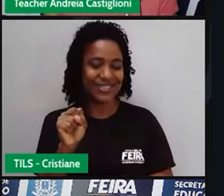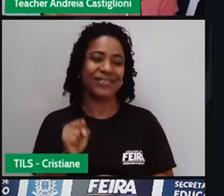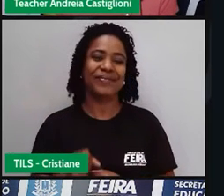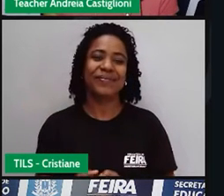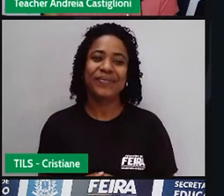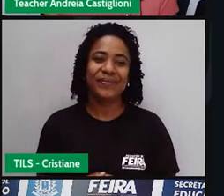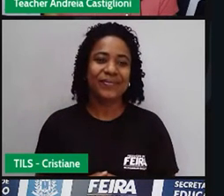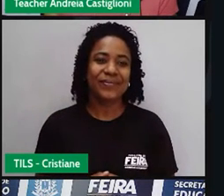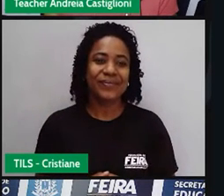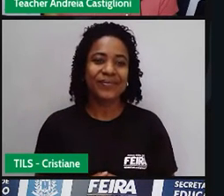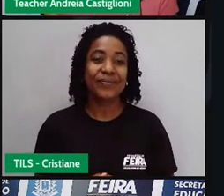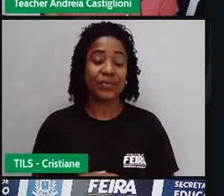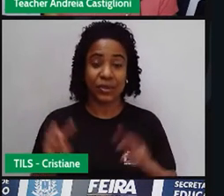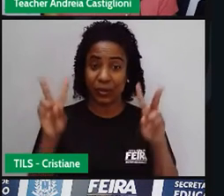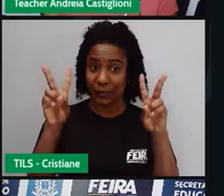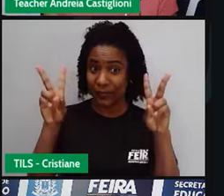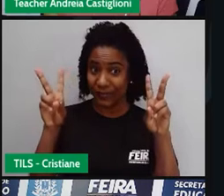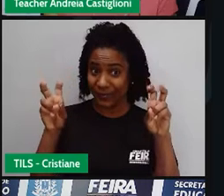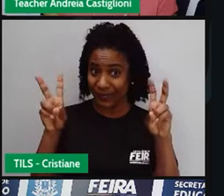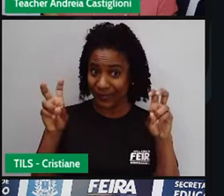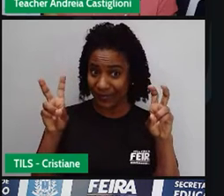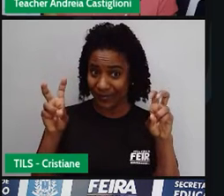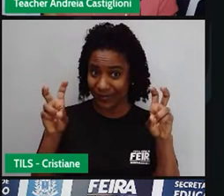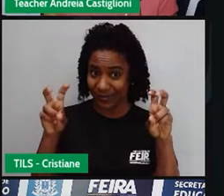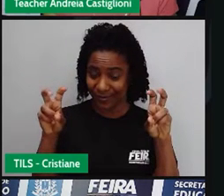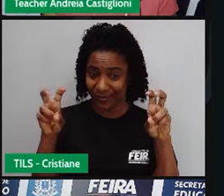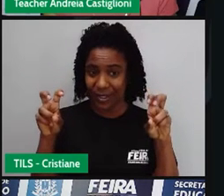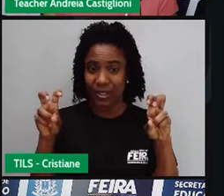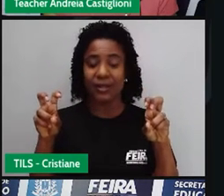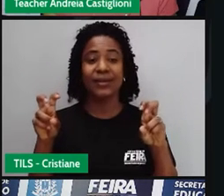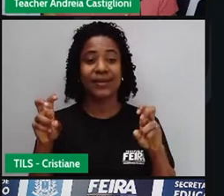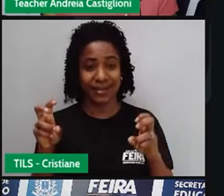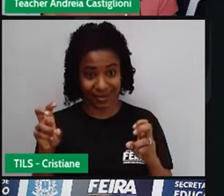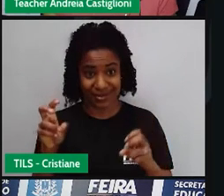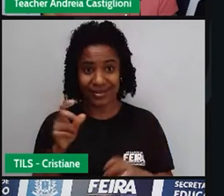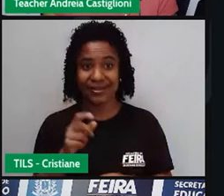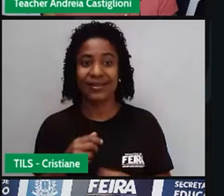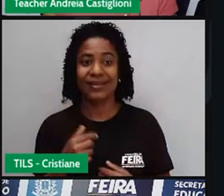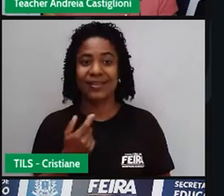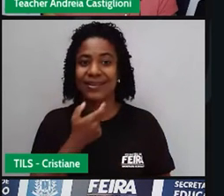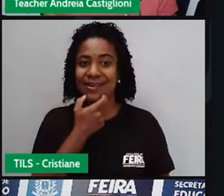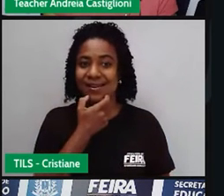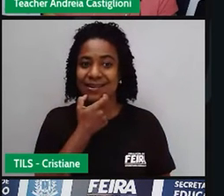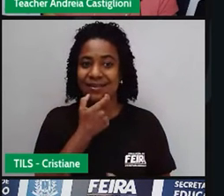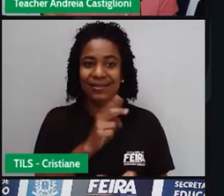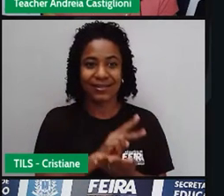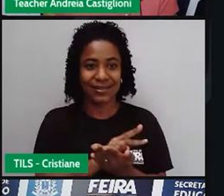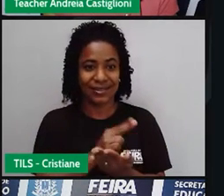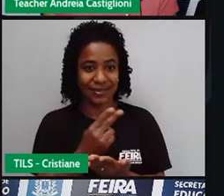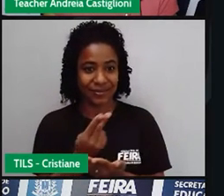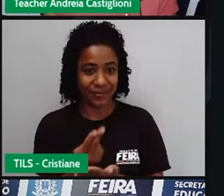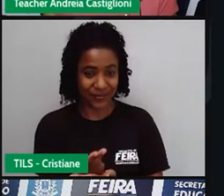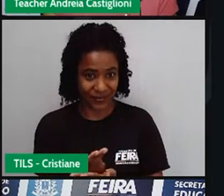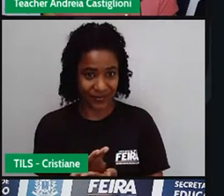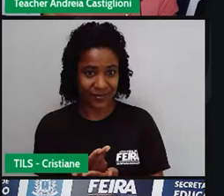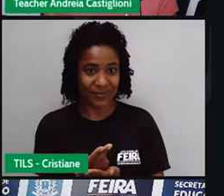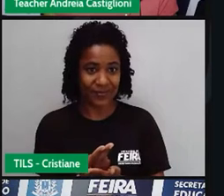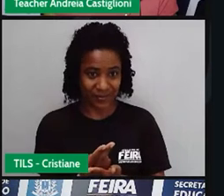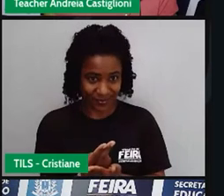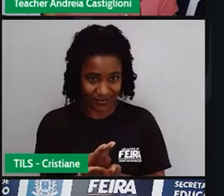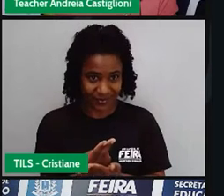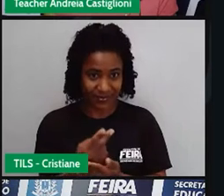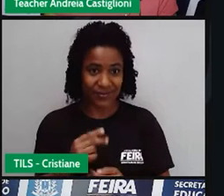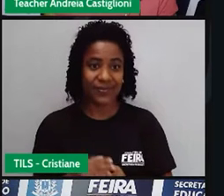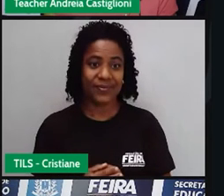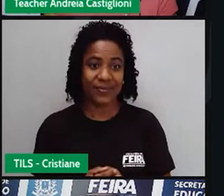é o tema de hoje é fashion Center Cloud and accessory o tema de